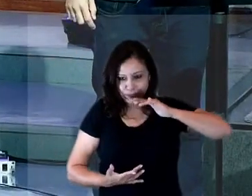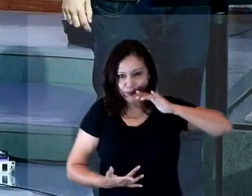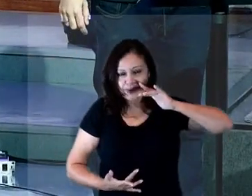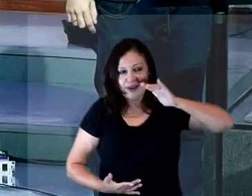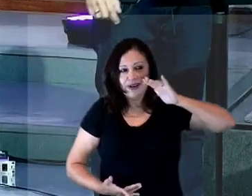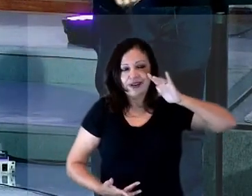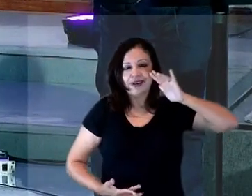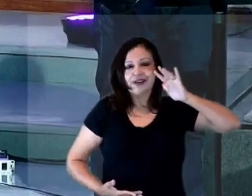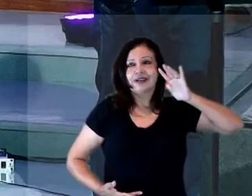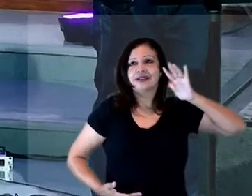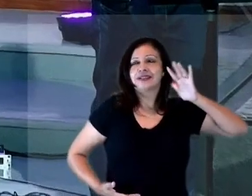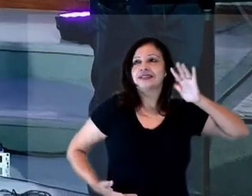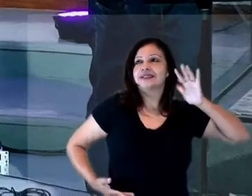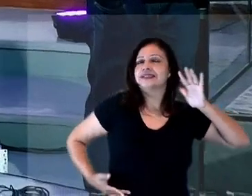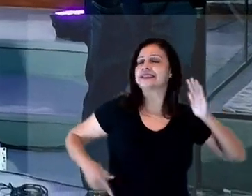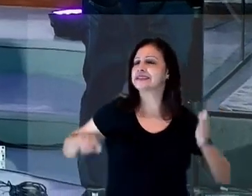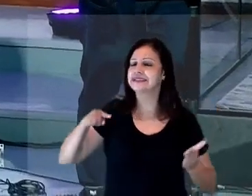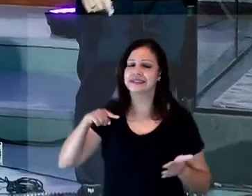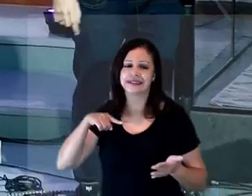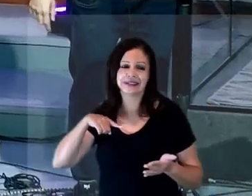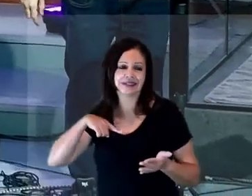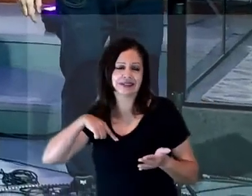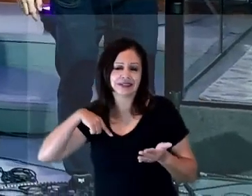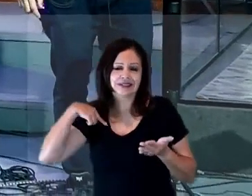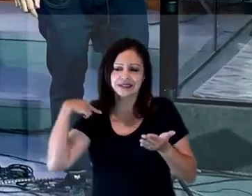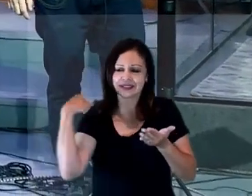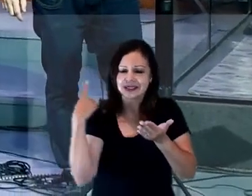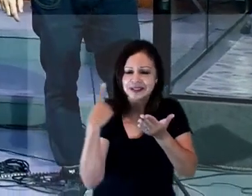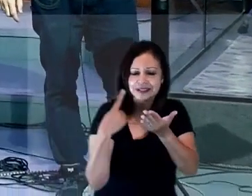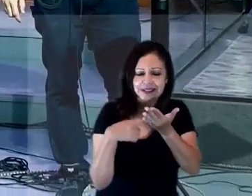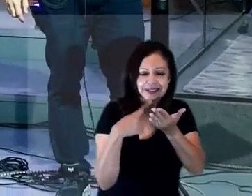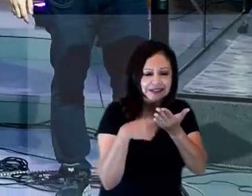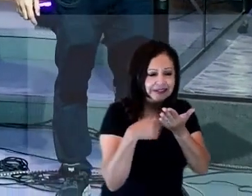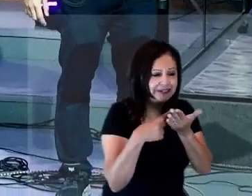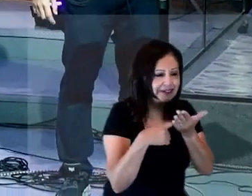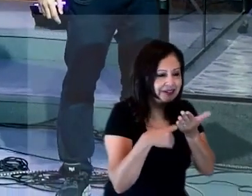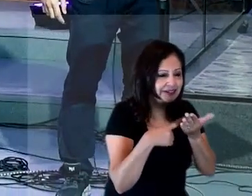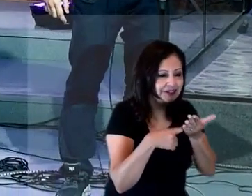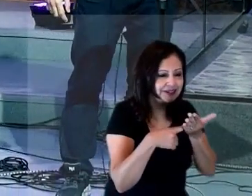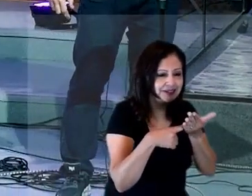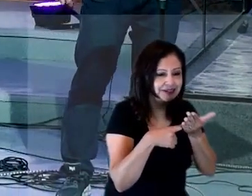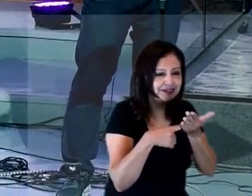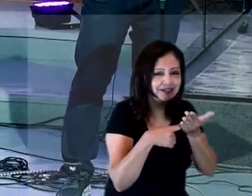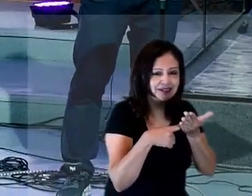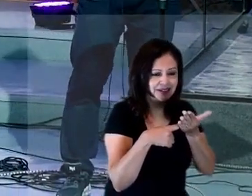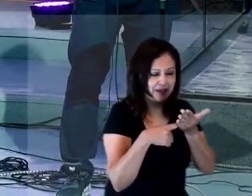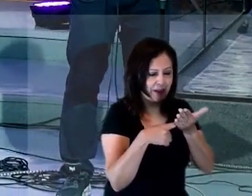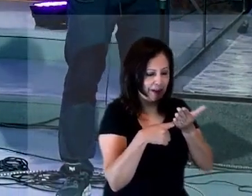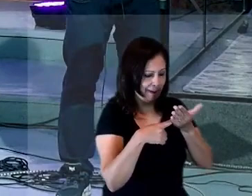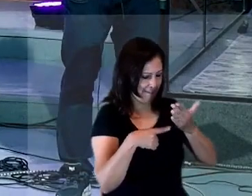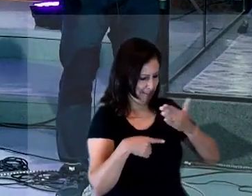E quando eu planejo, me mostra que é bem melhor seus planos.